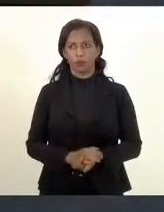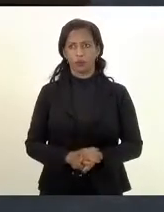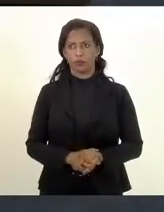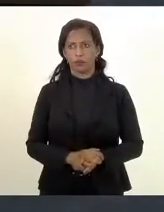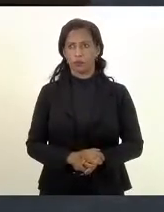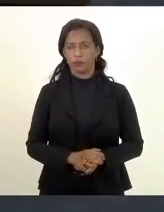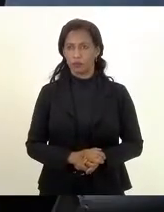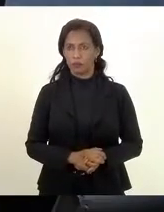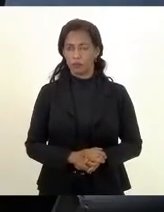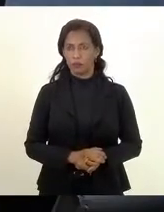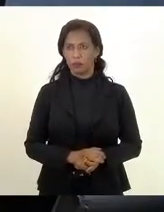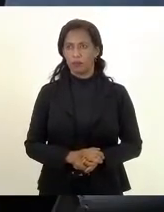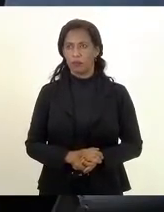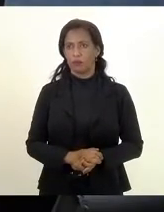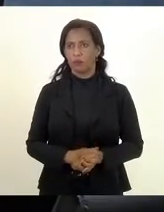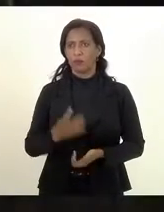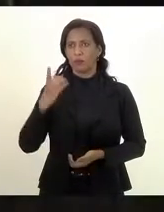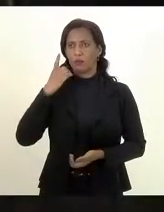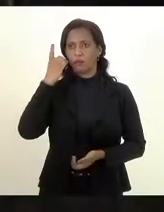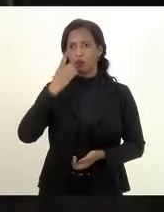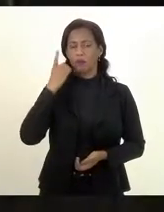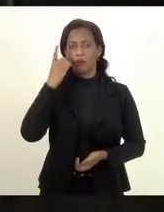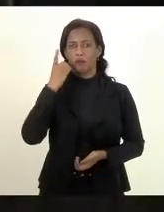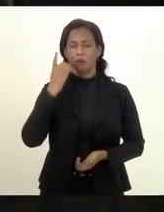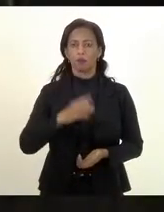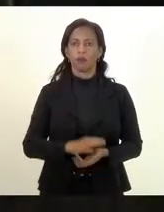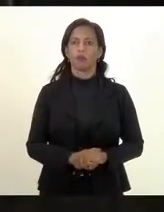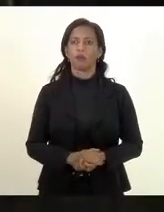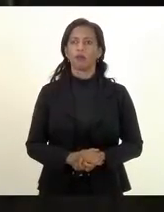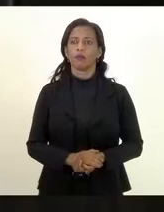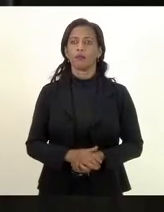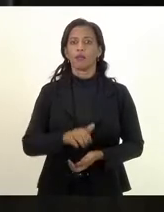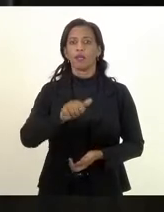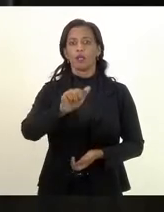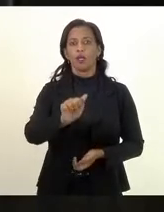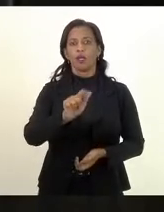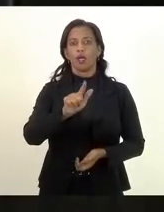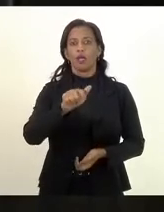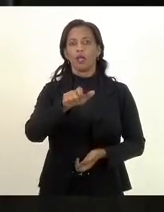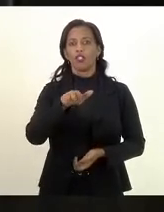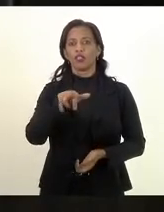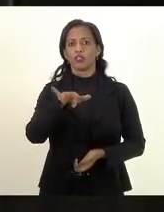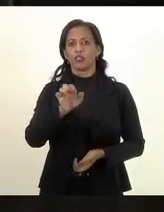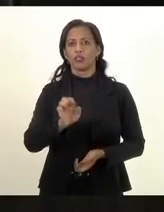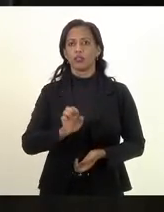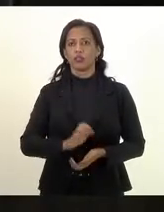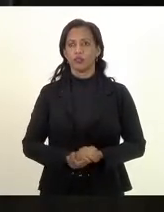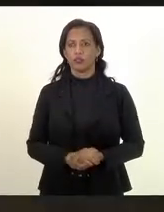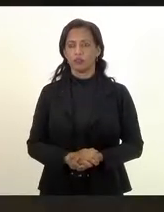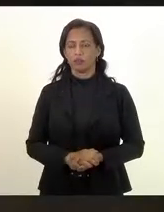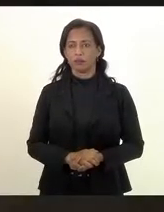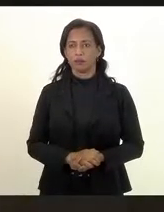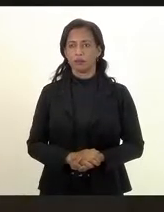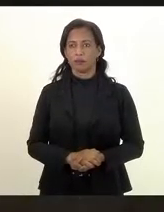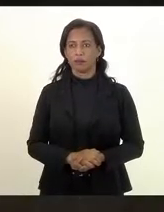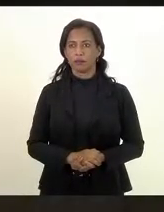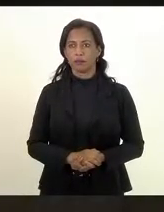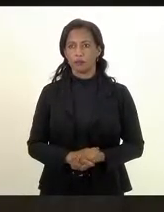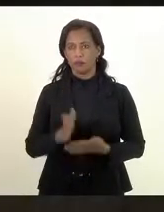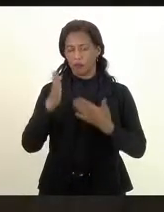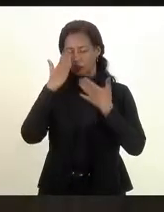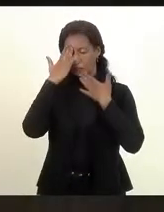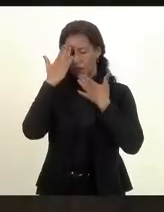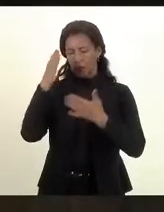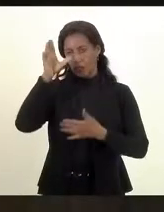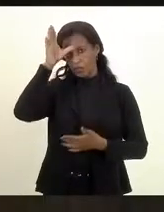esse campo. deputado, para a declaração de voto, deputado Alexandre Kinnoploch. Obrigado, presidente